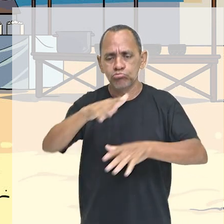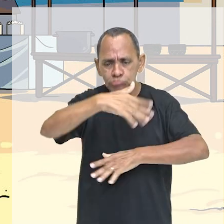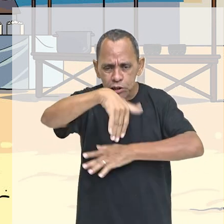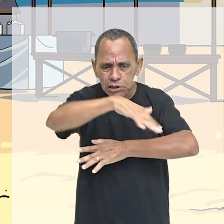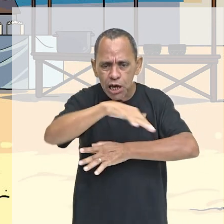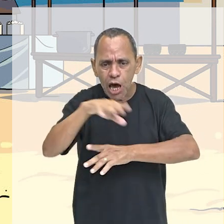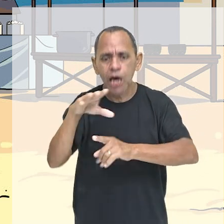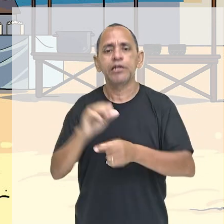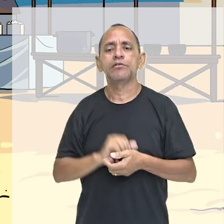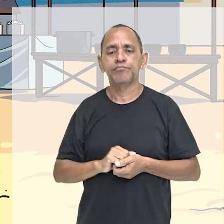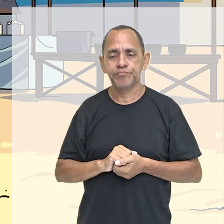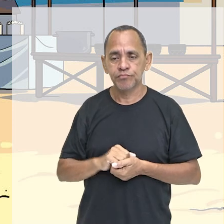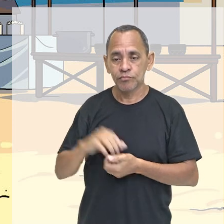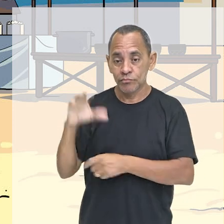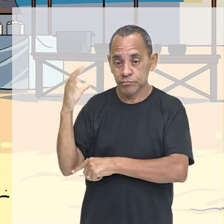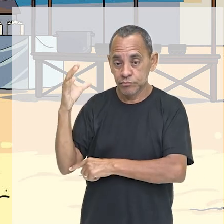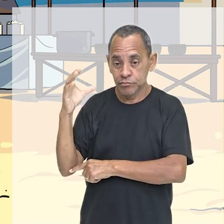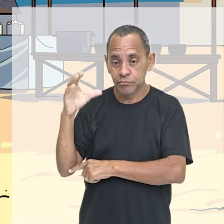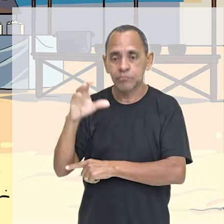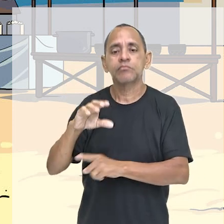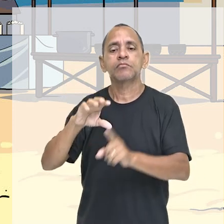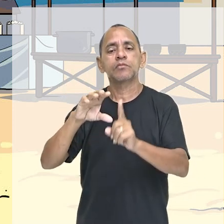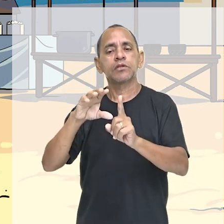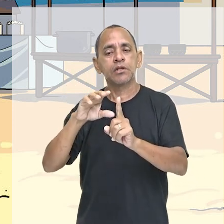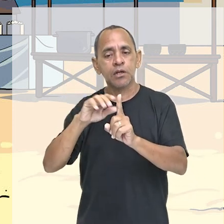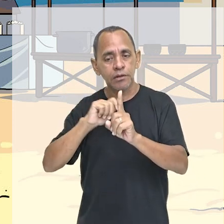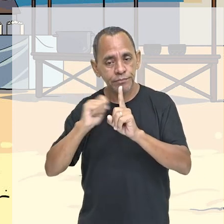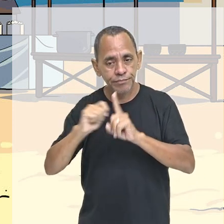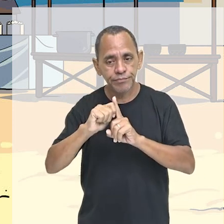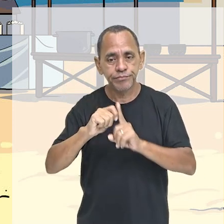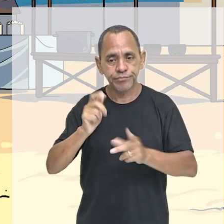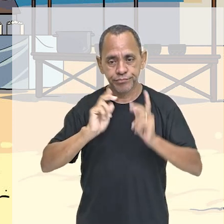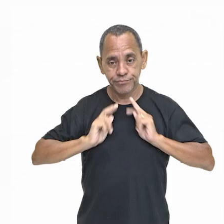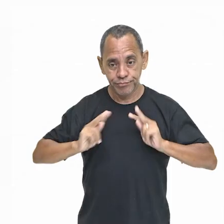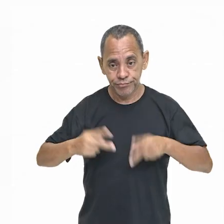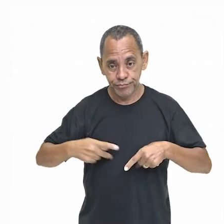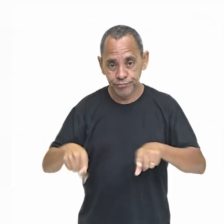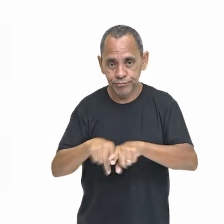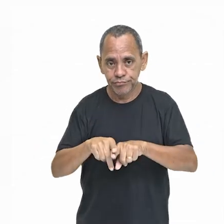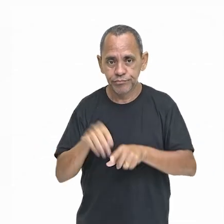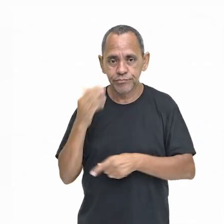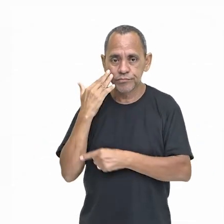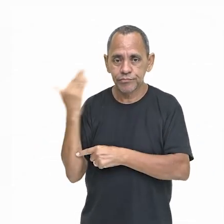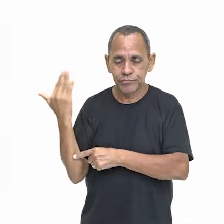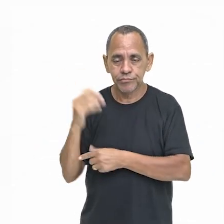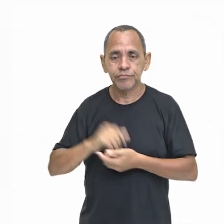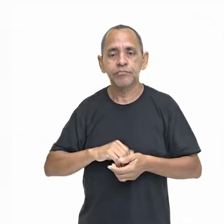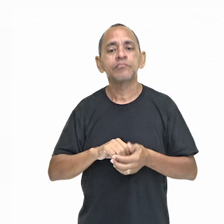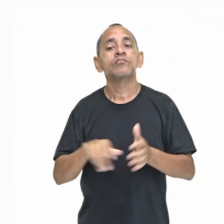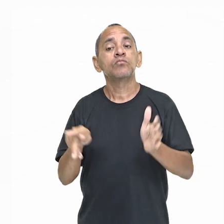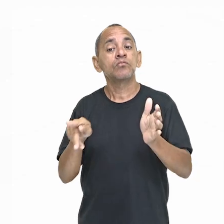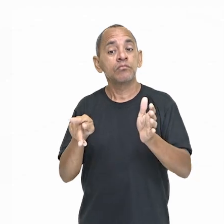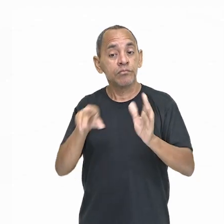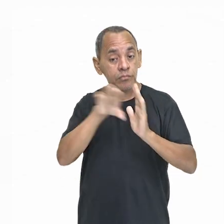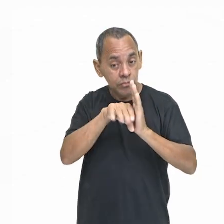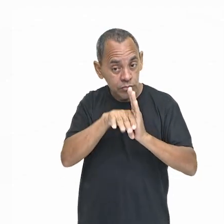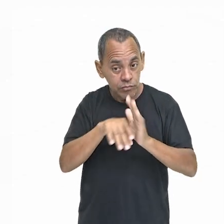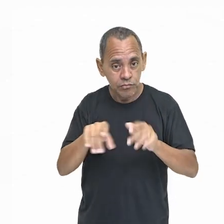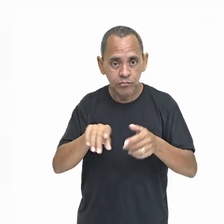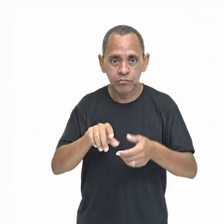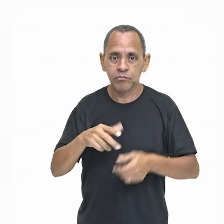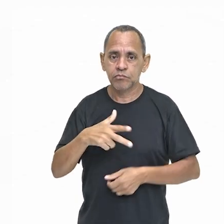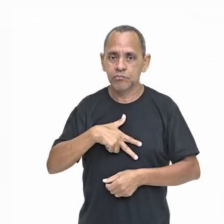ciências sociais e humanas. Vamos lá ao conceito de antropologia. A antropologia